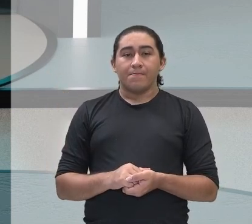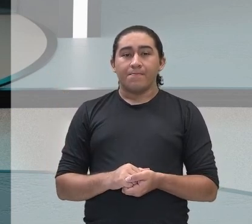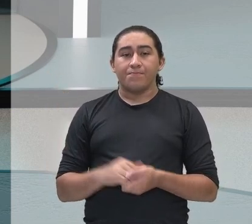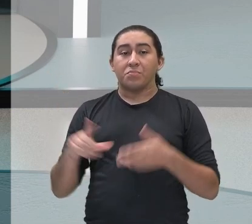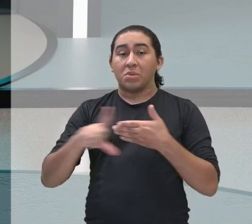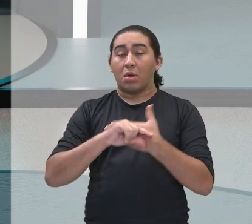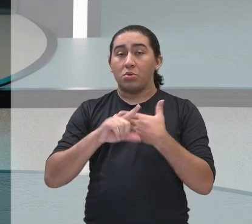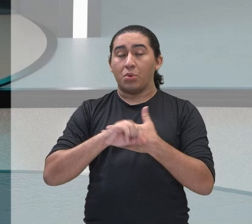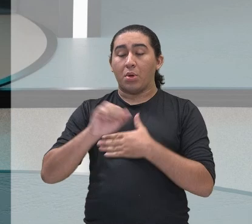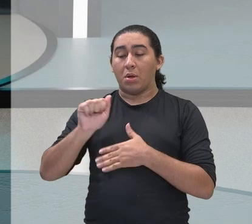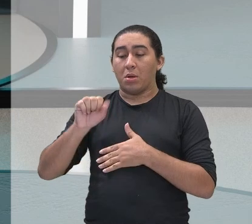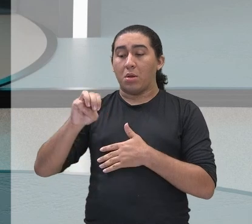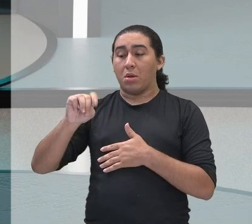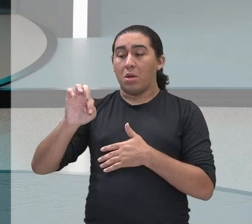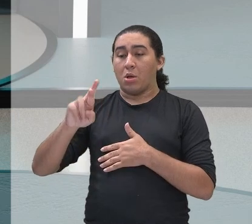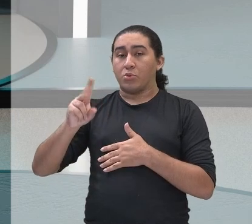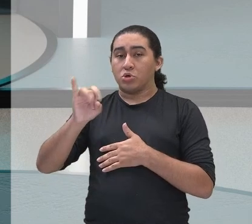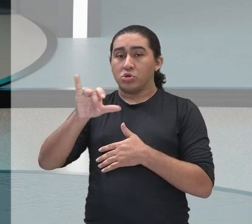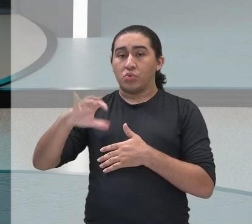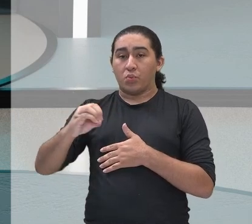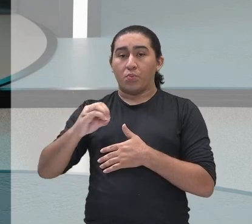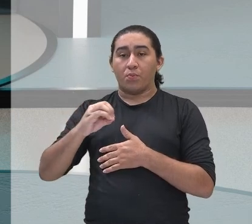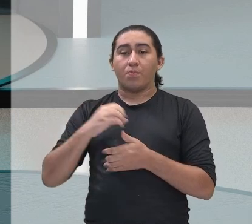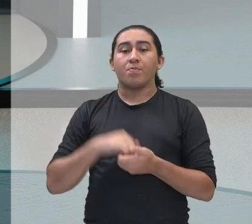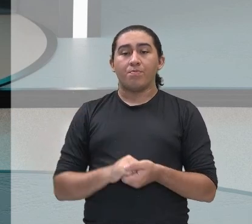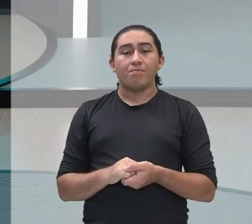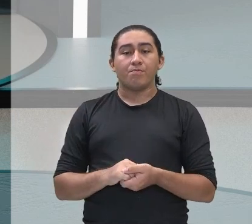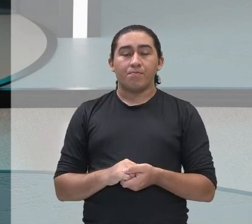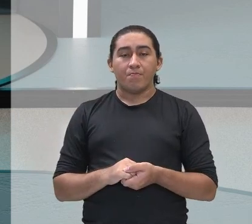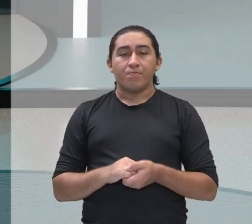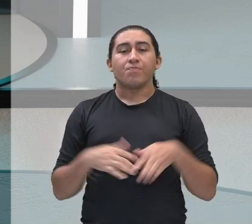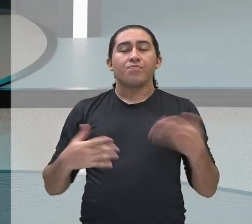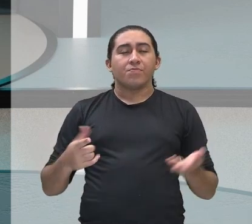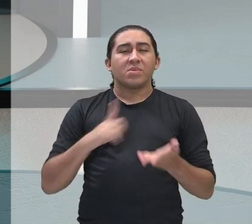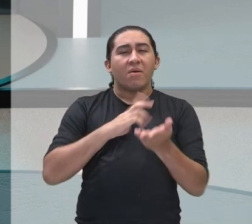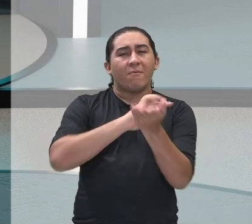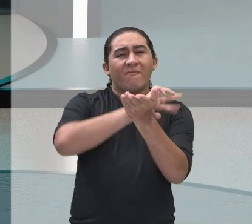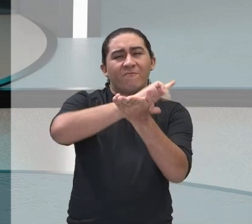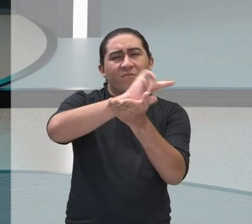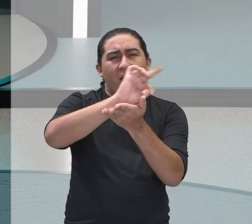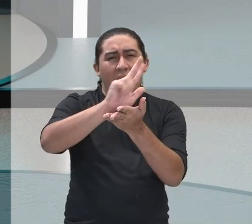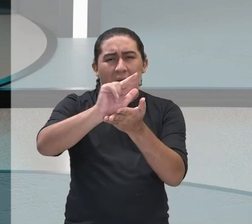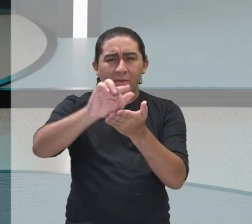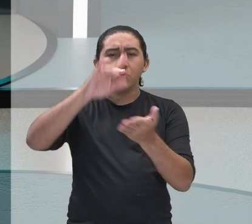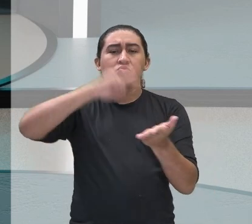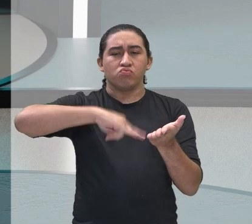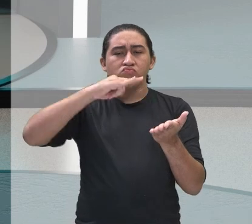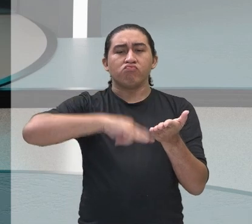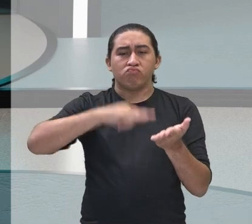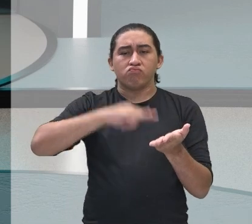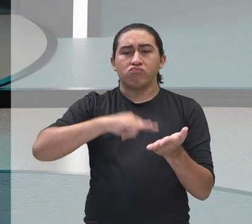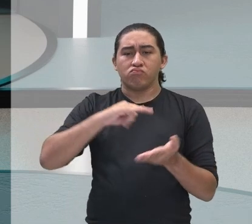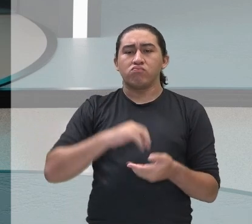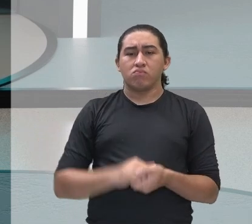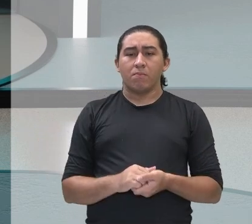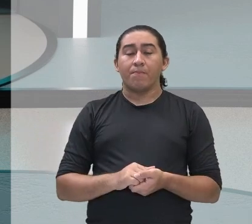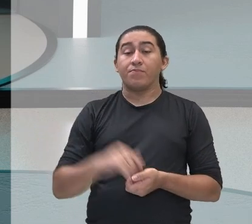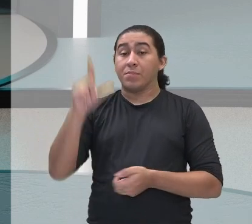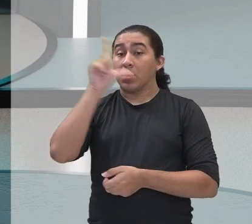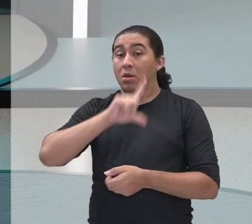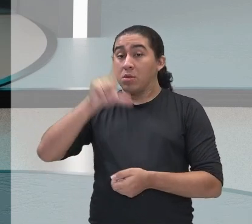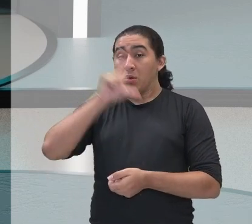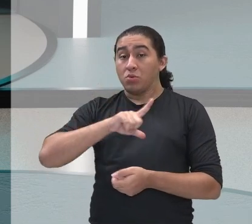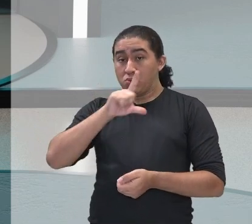Fernandes Brandão. Então, temos vários documentos, né? A literatura